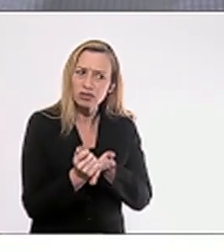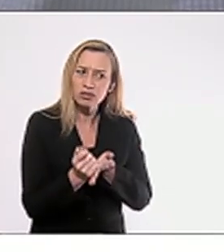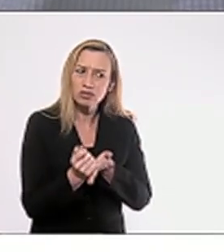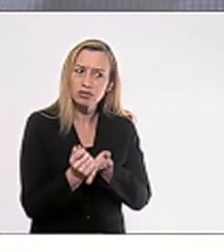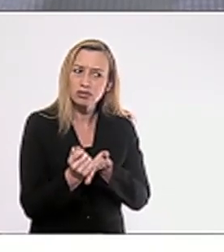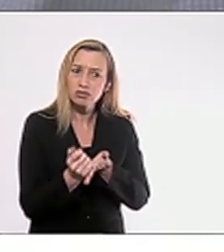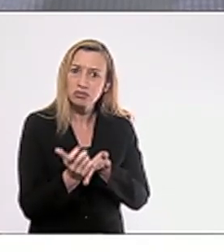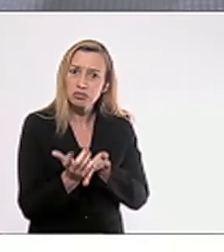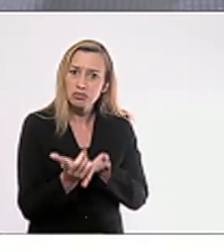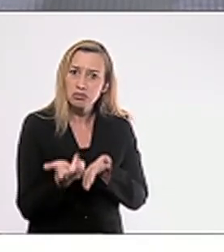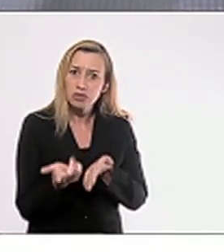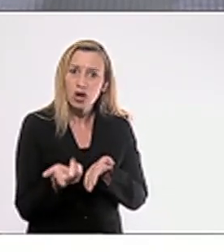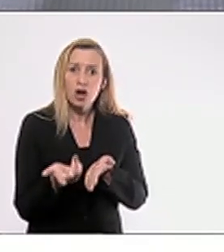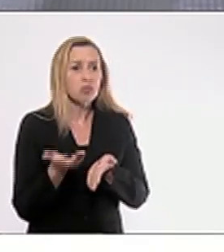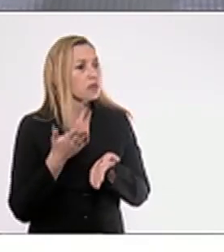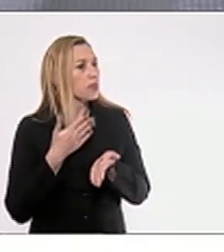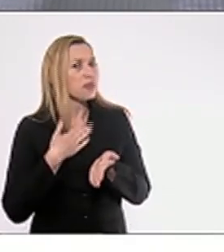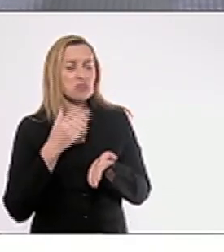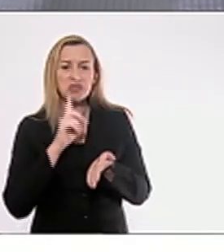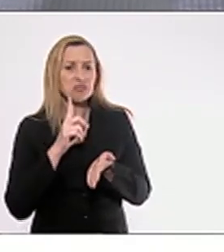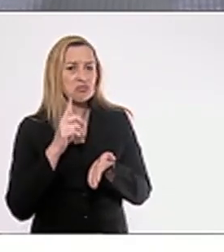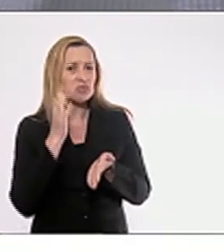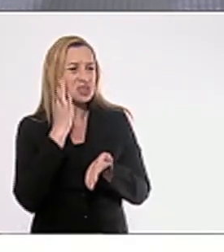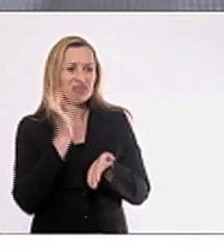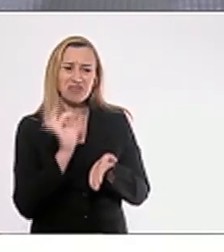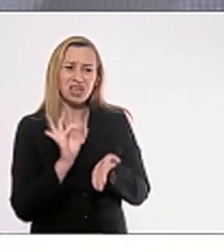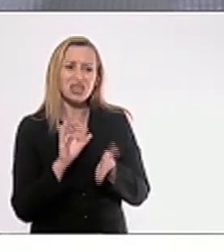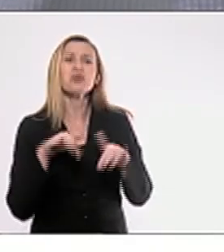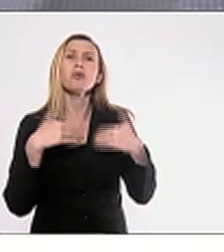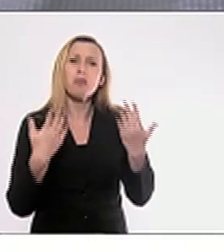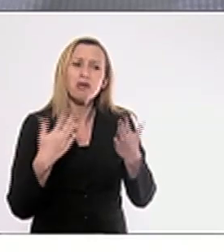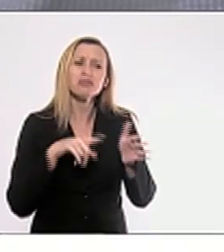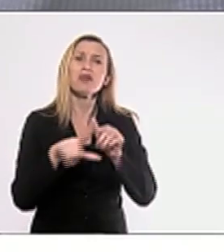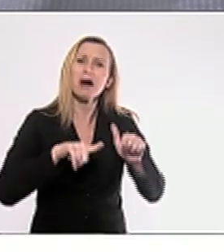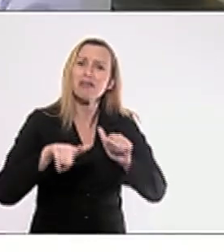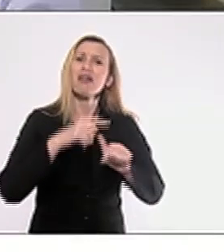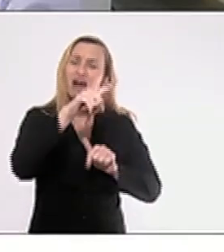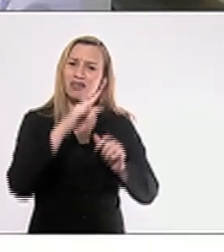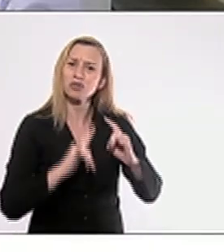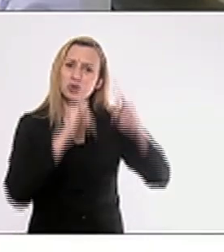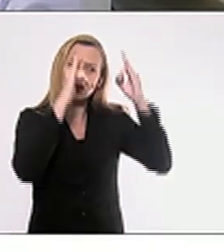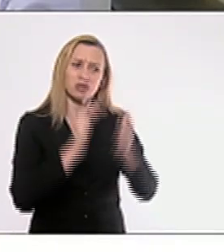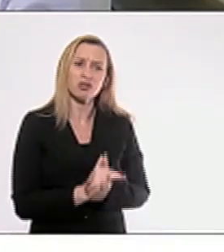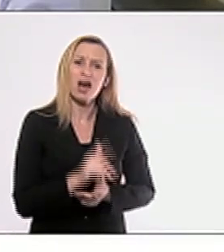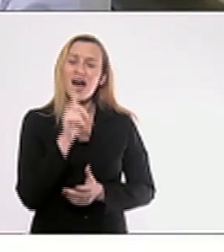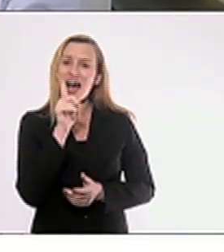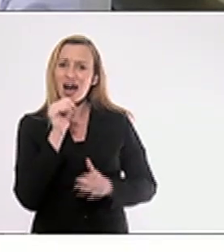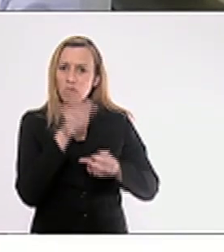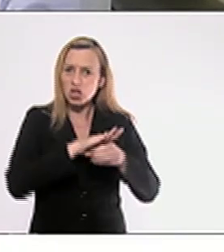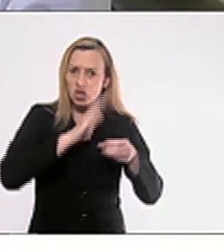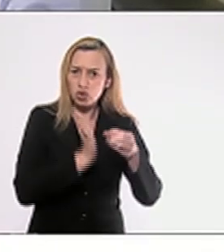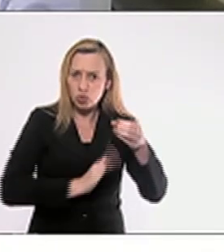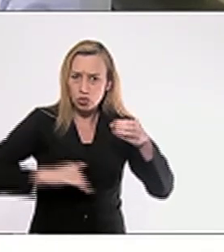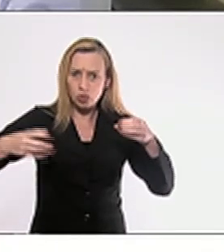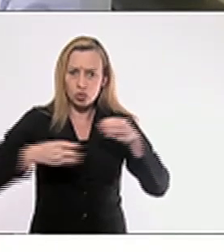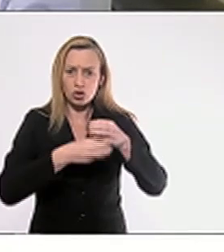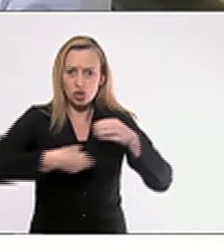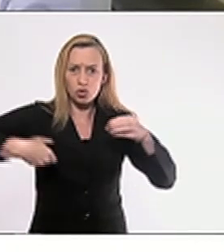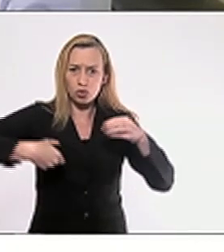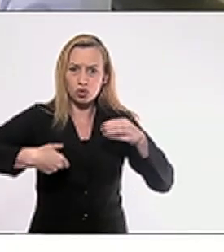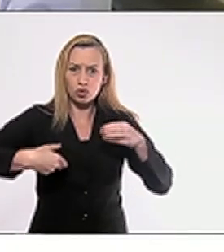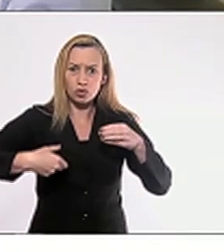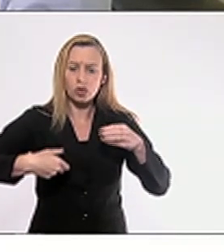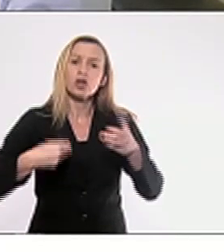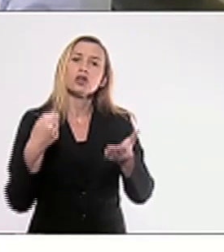esgoto? Porque para mim não ficou claro qual serviço foi contratado pelo condomínio. Água e esgoto. Eles são